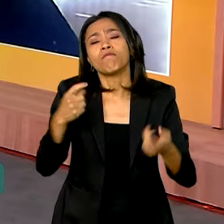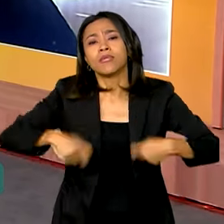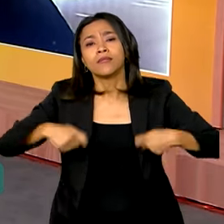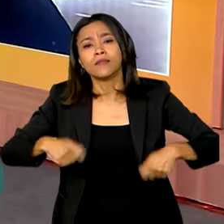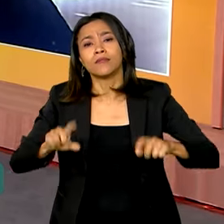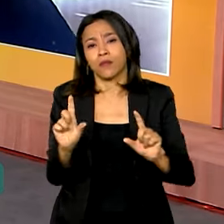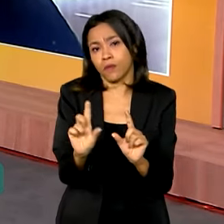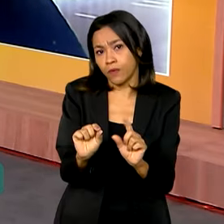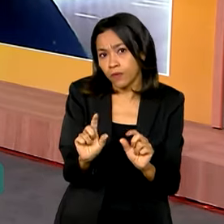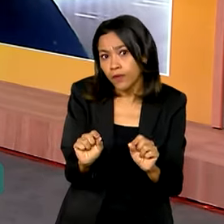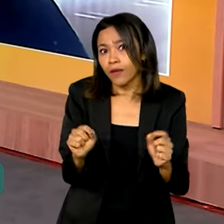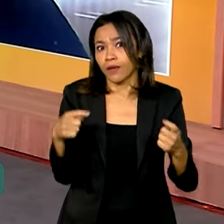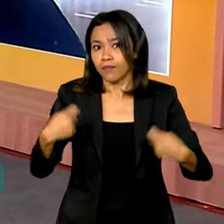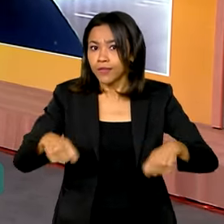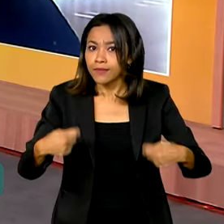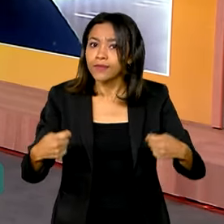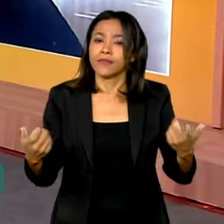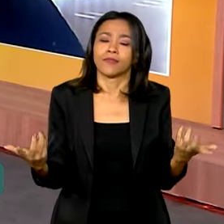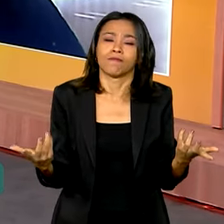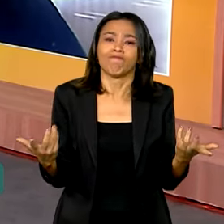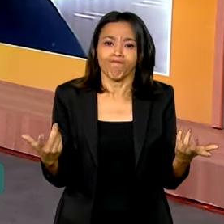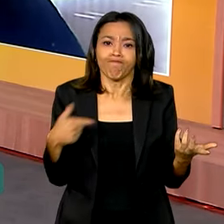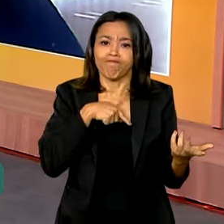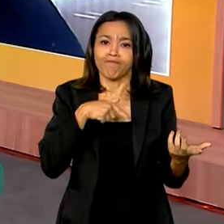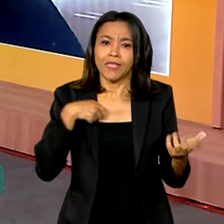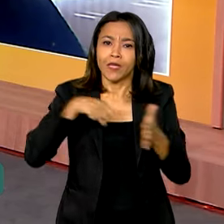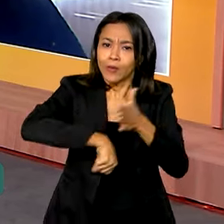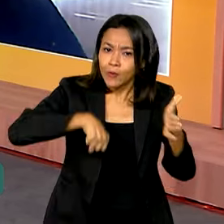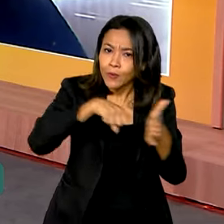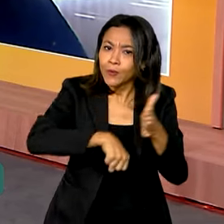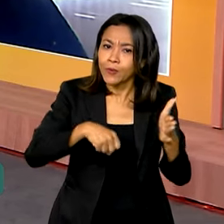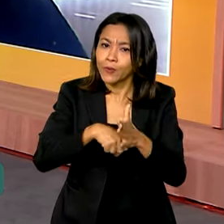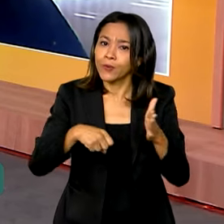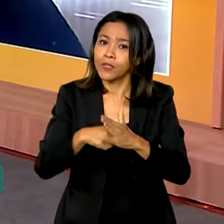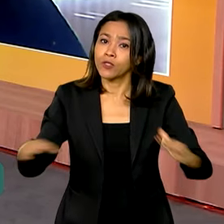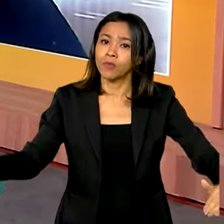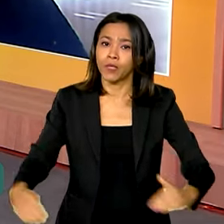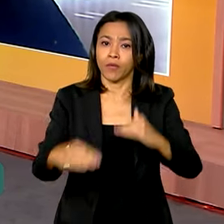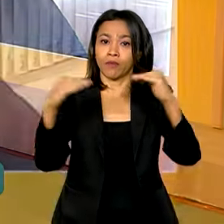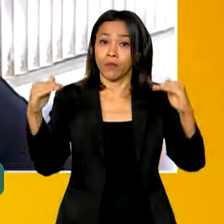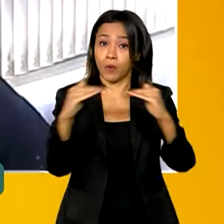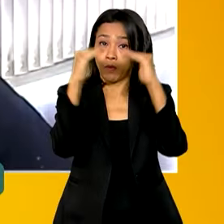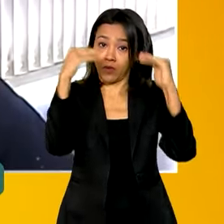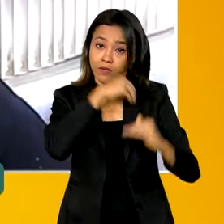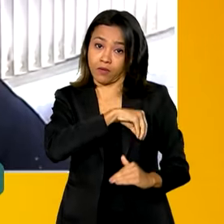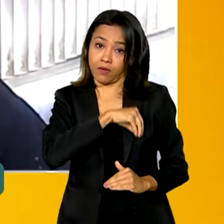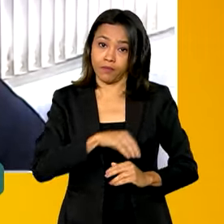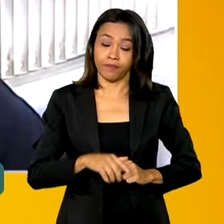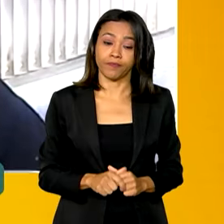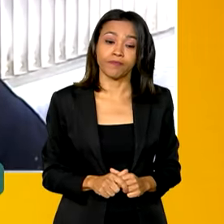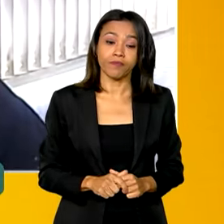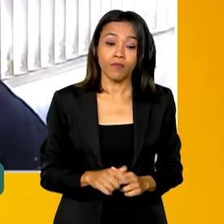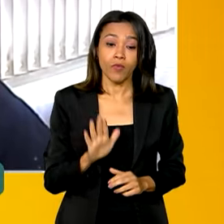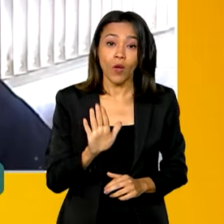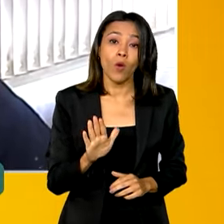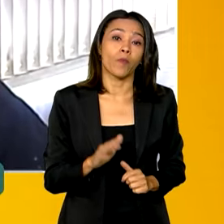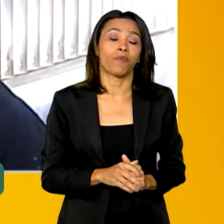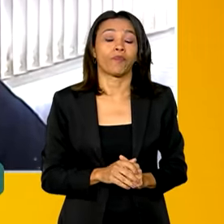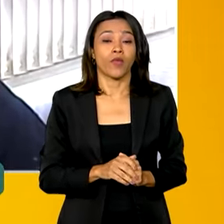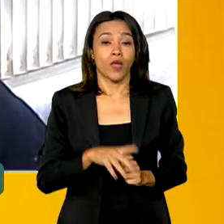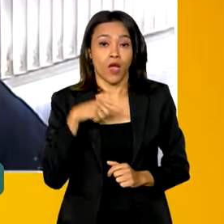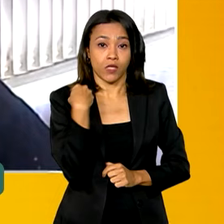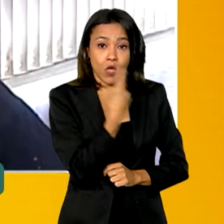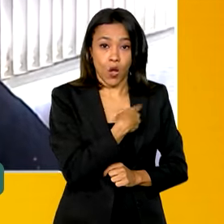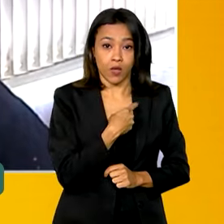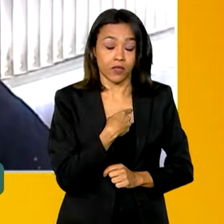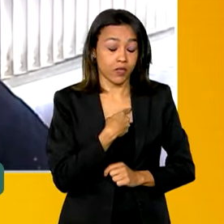precisa ainda transpor aí nessa luta pela igualdade? Olha só, os nossos dados